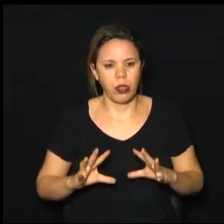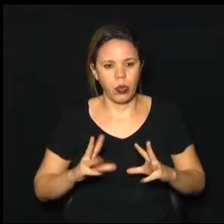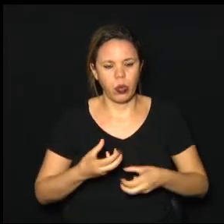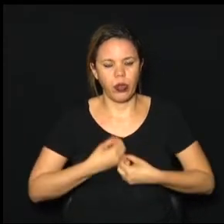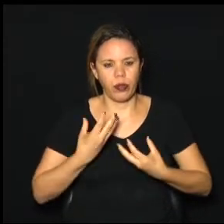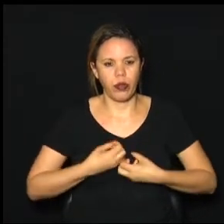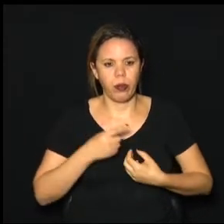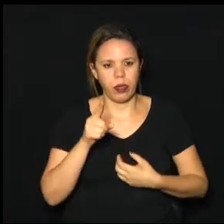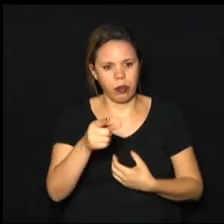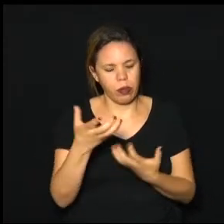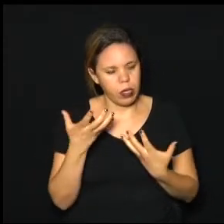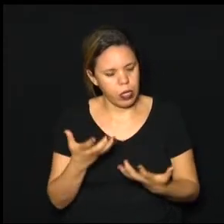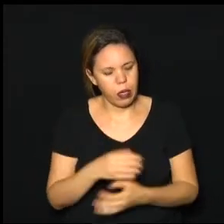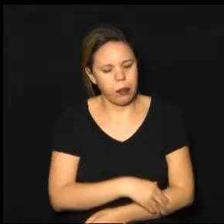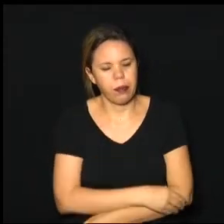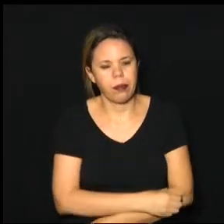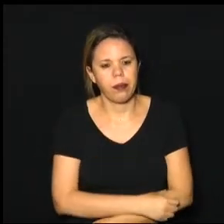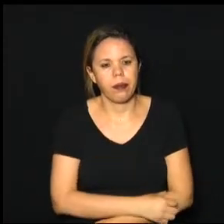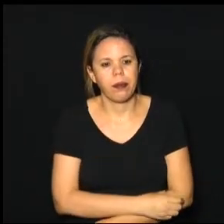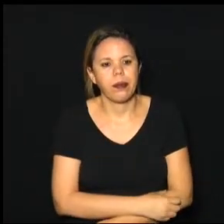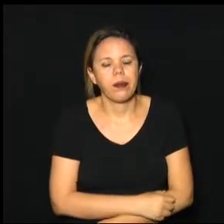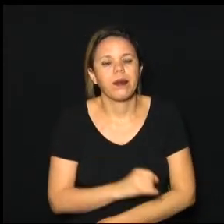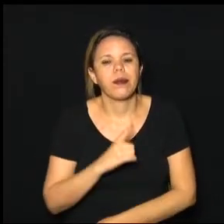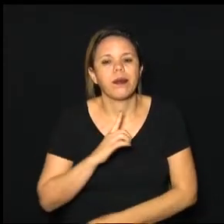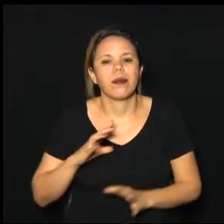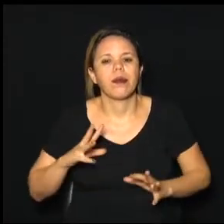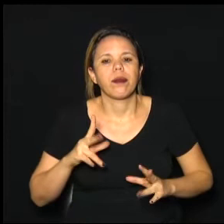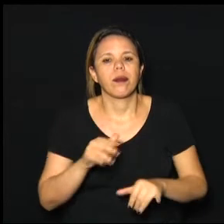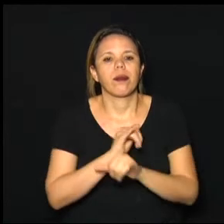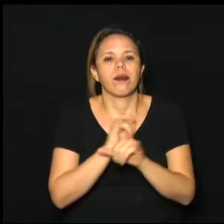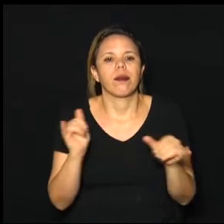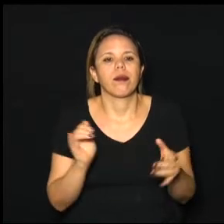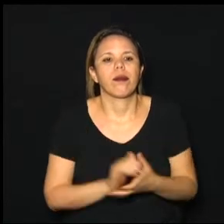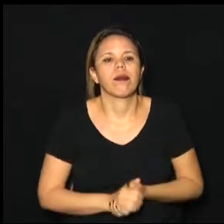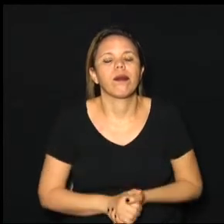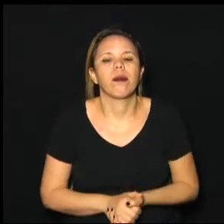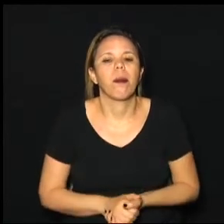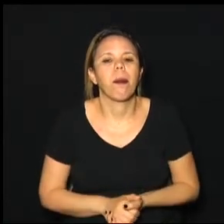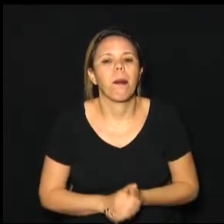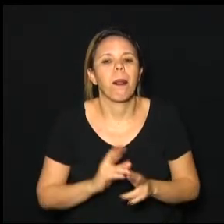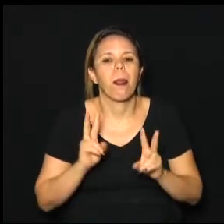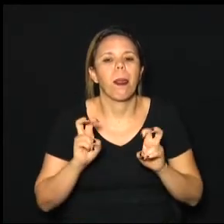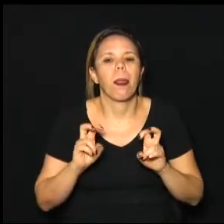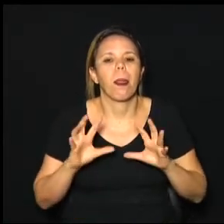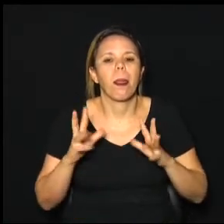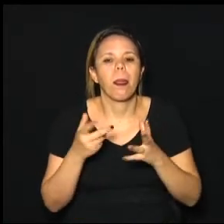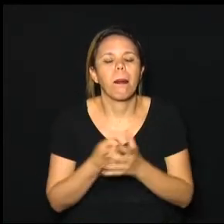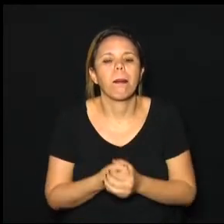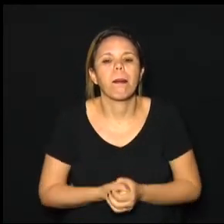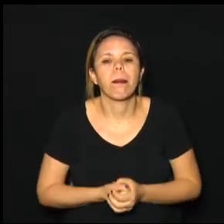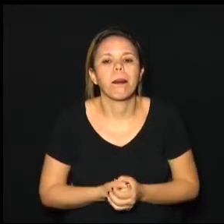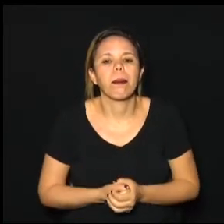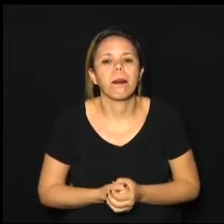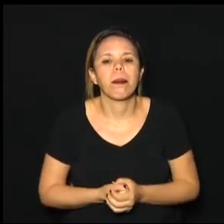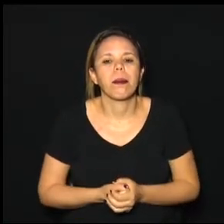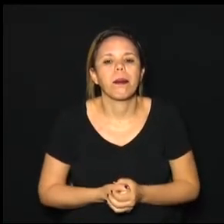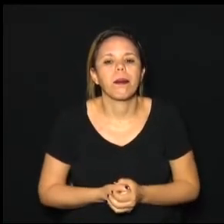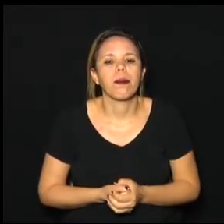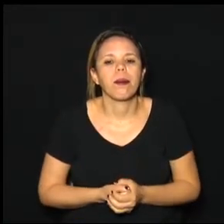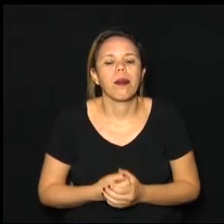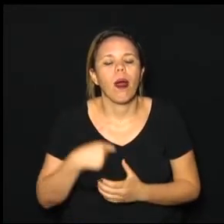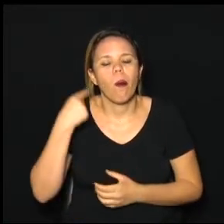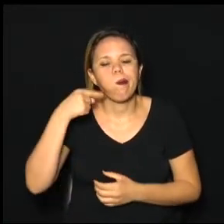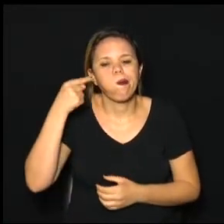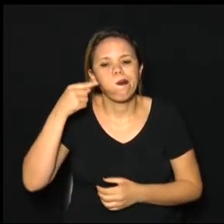quiser colocar. Outra discussão que se tem em toda a campanha, né, sobretudo com os